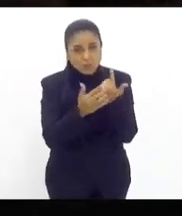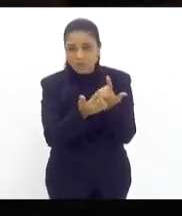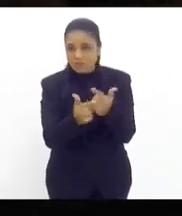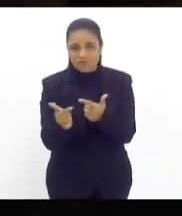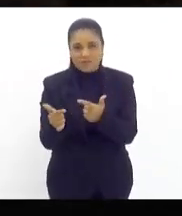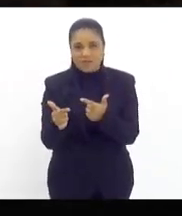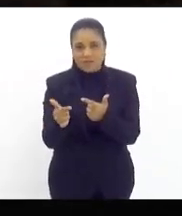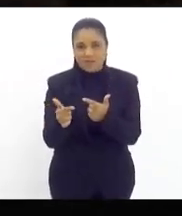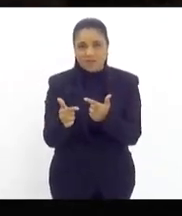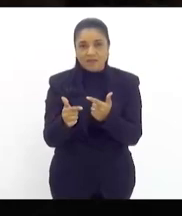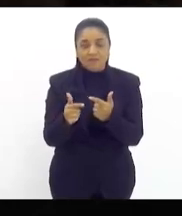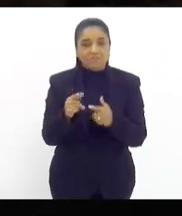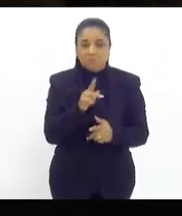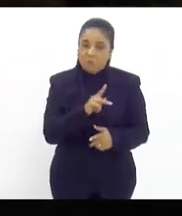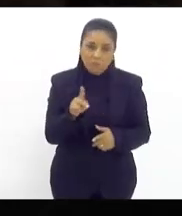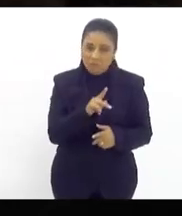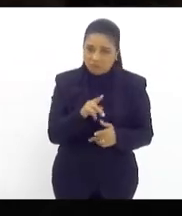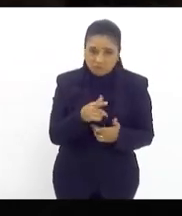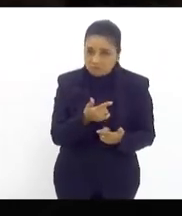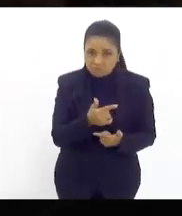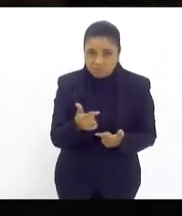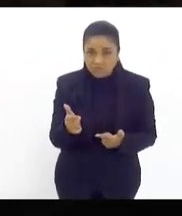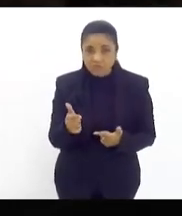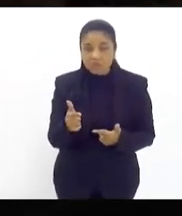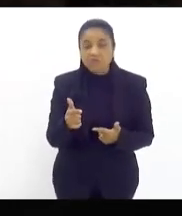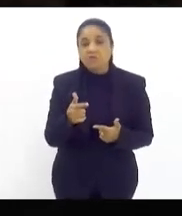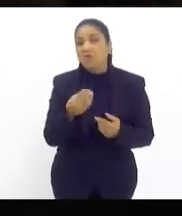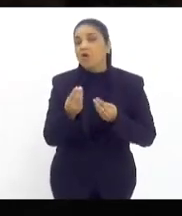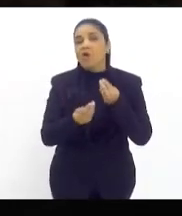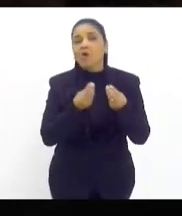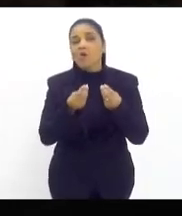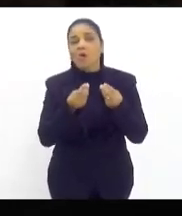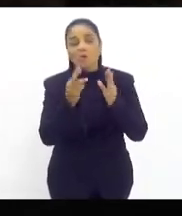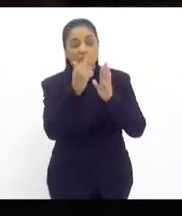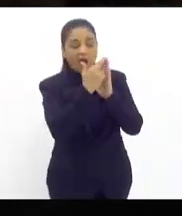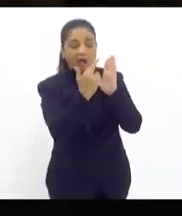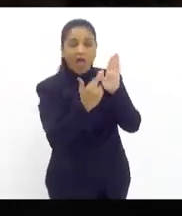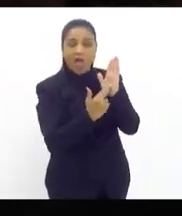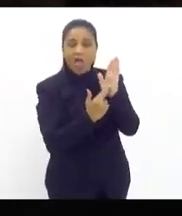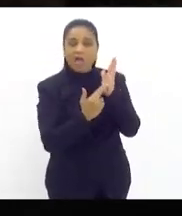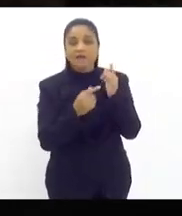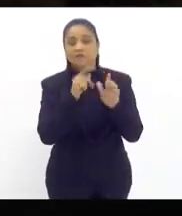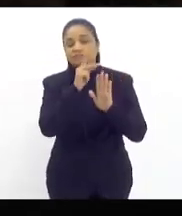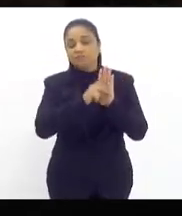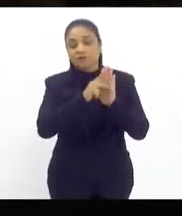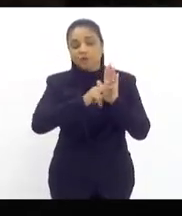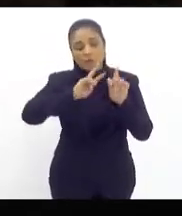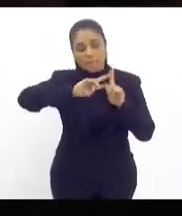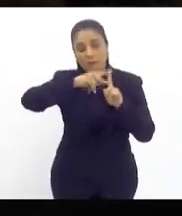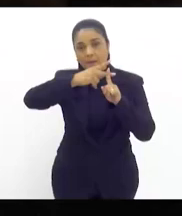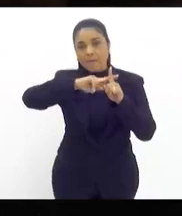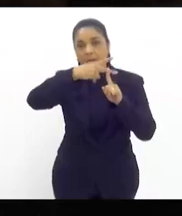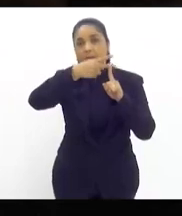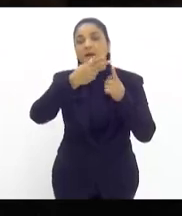para os discentes quais são os desdobramentos e as normatizações que esse projeto apresenta